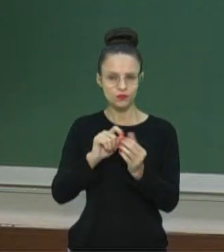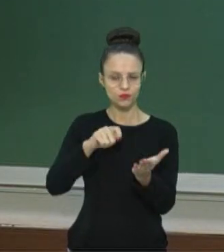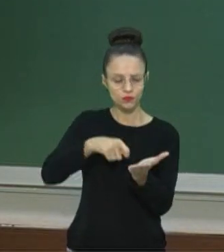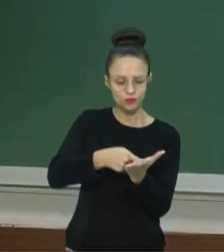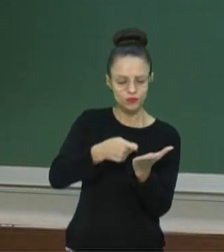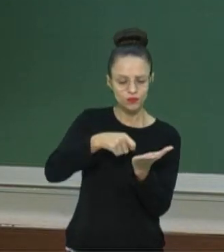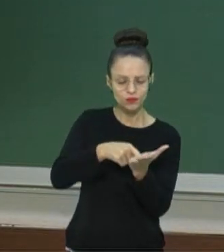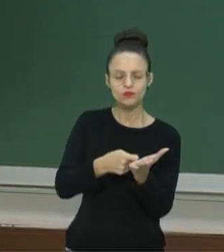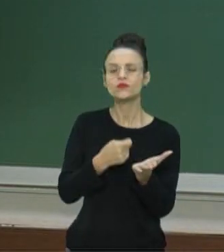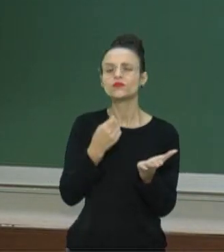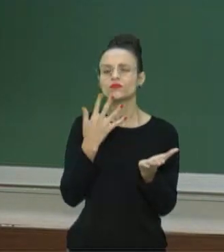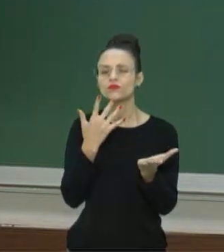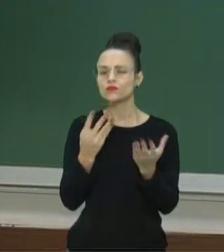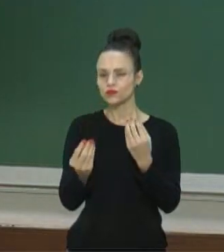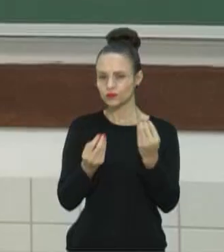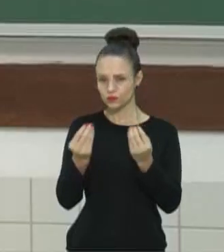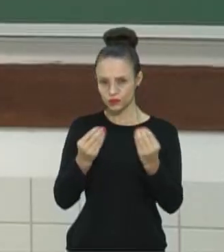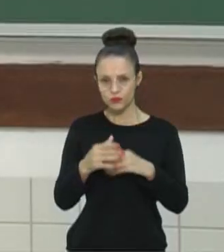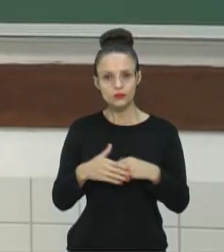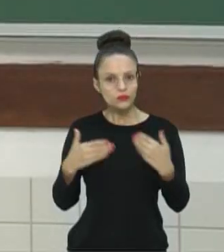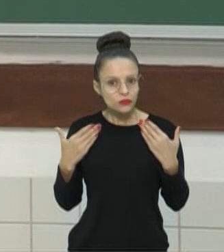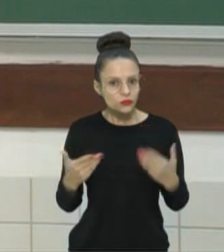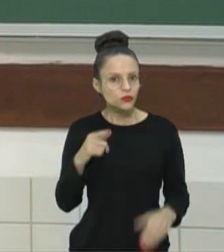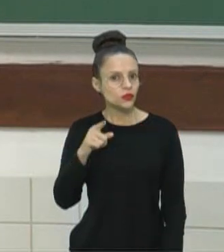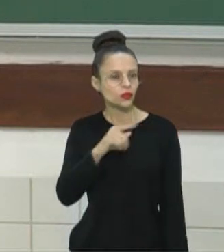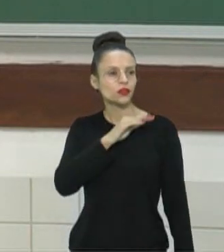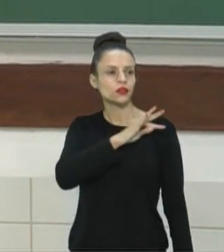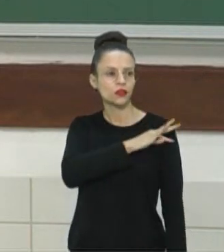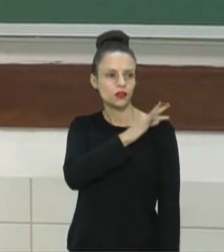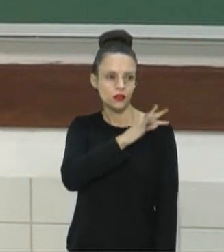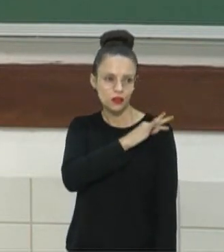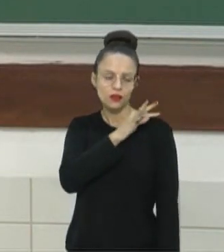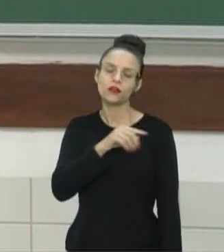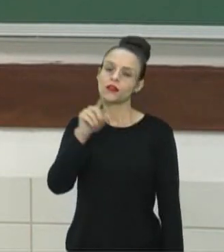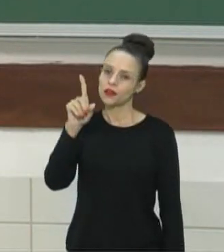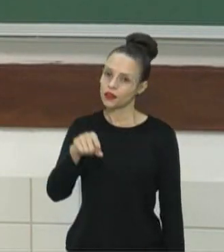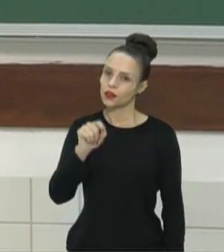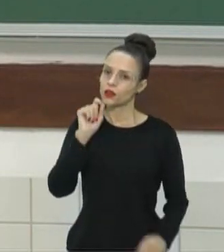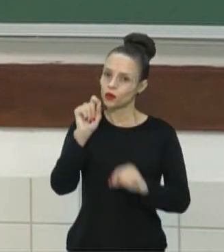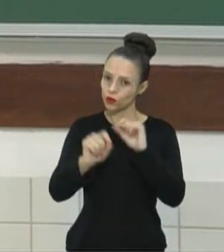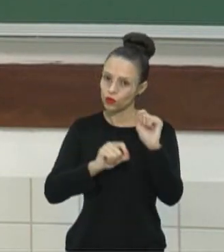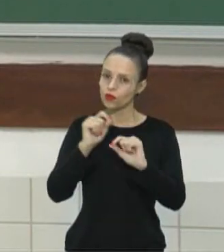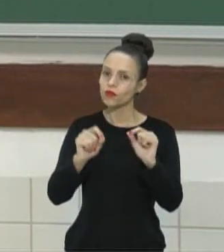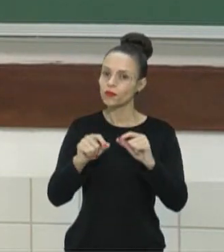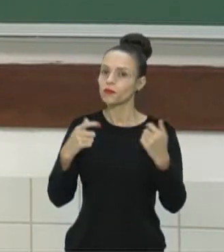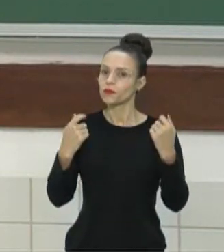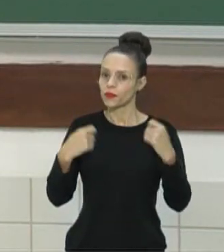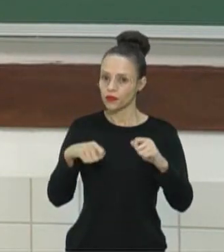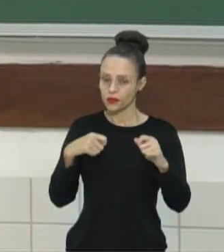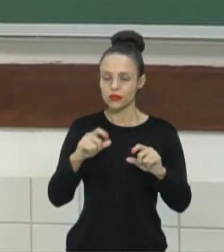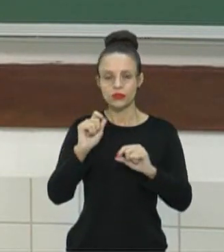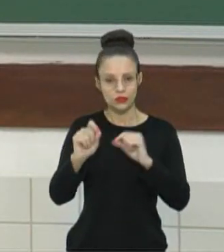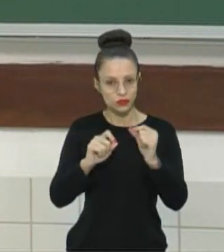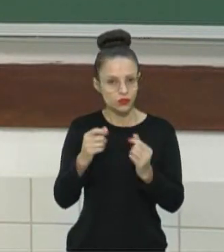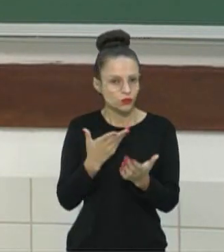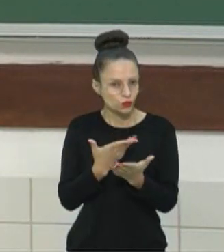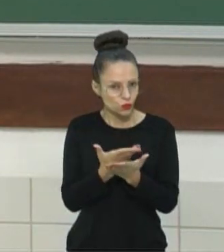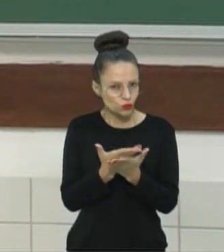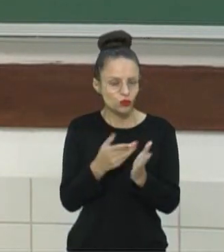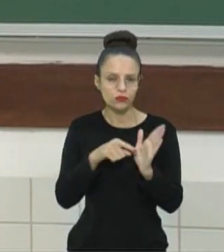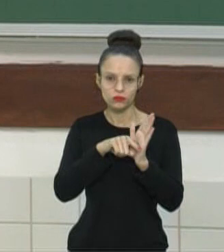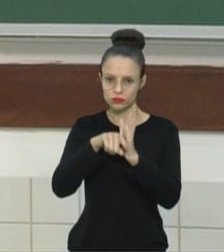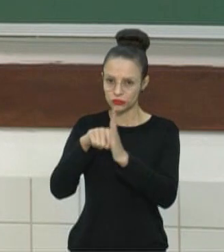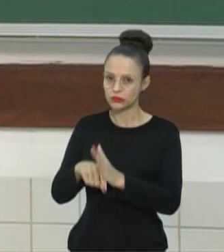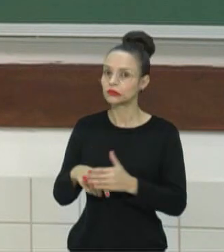com cores? Aí essa técnica, tem que ser feita e estudada e